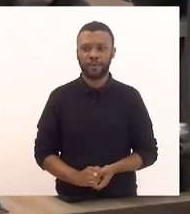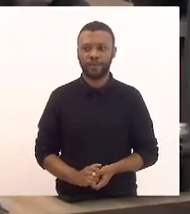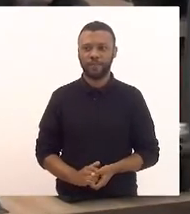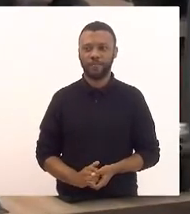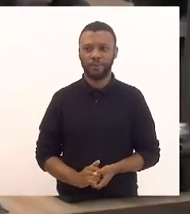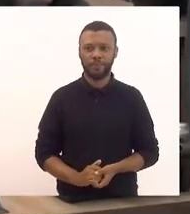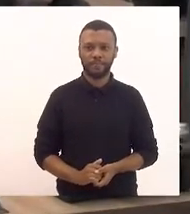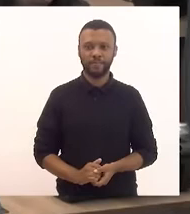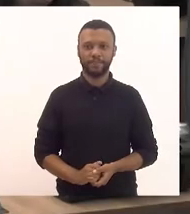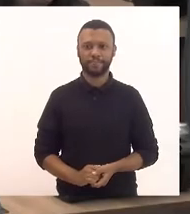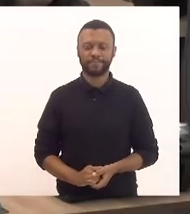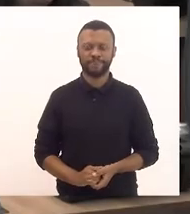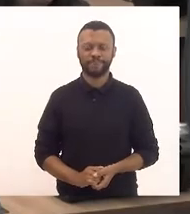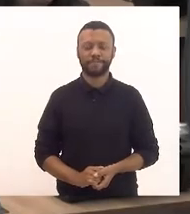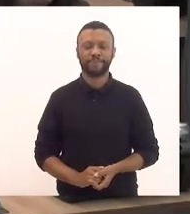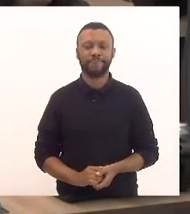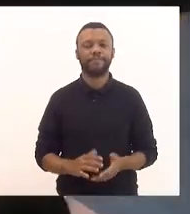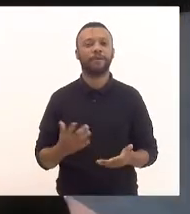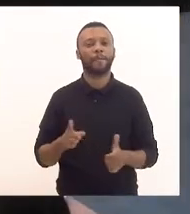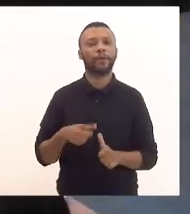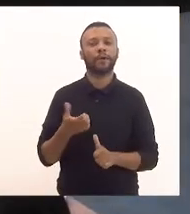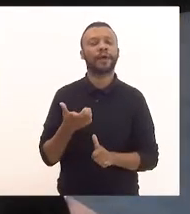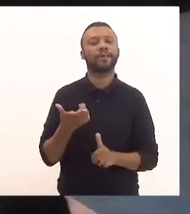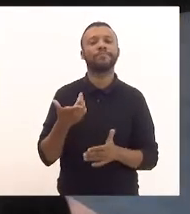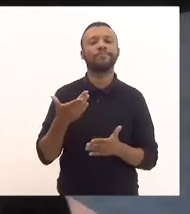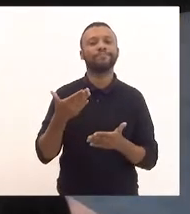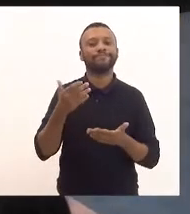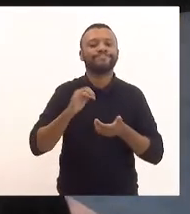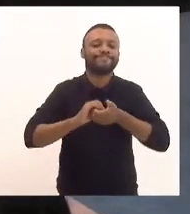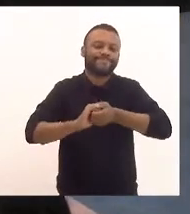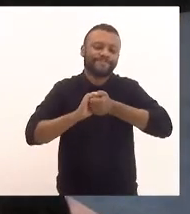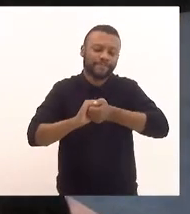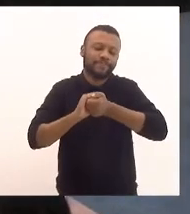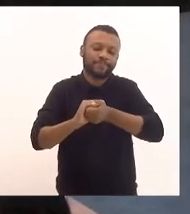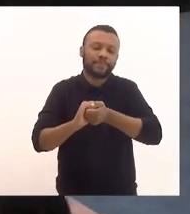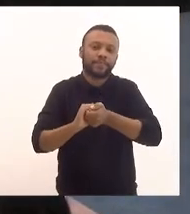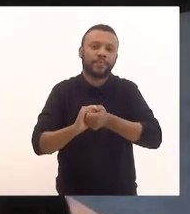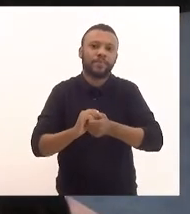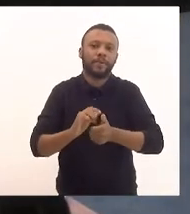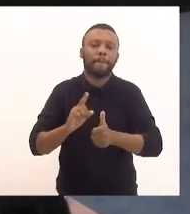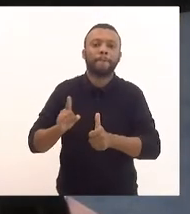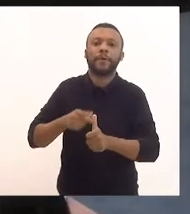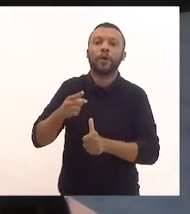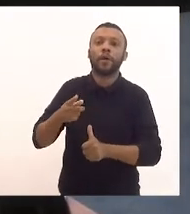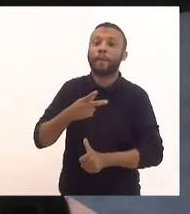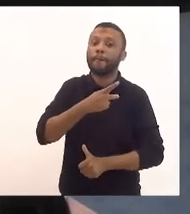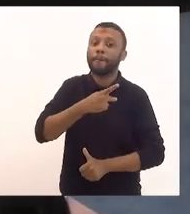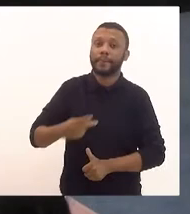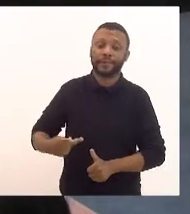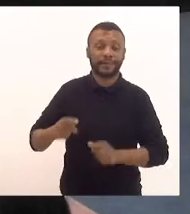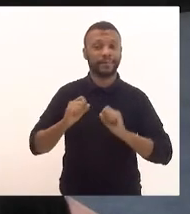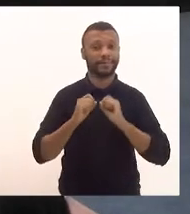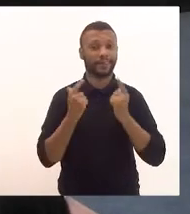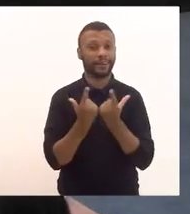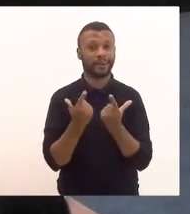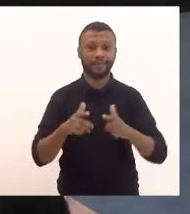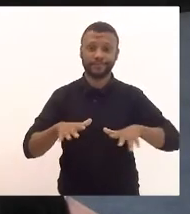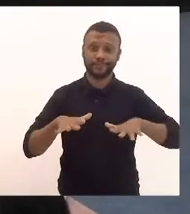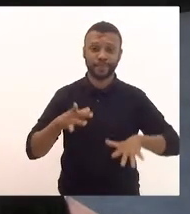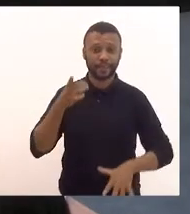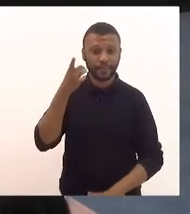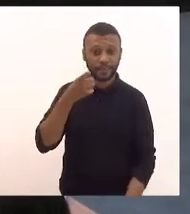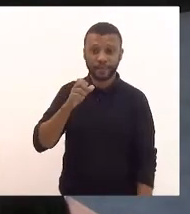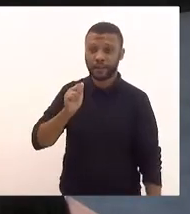e eu quero cumprimentar primeiro o presidente da casa Deputado